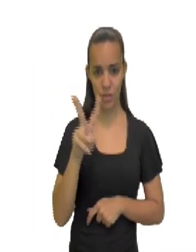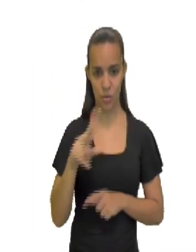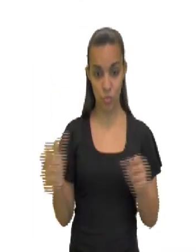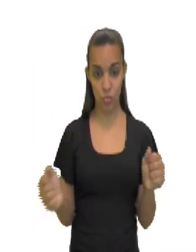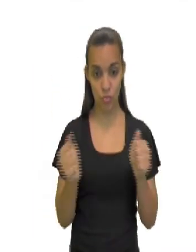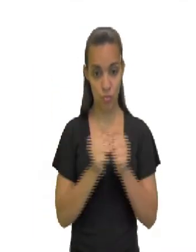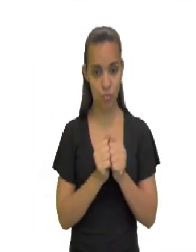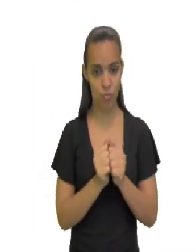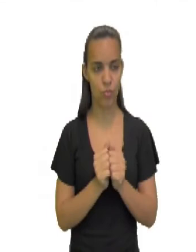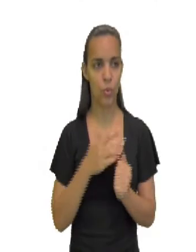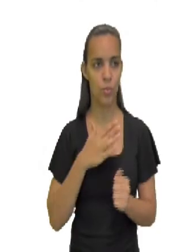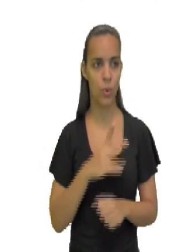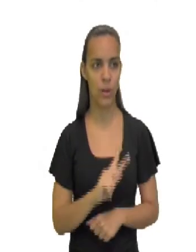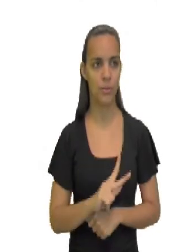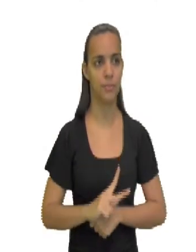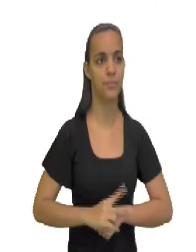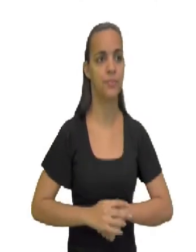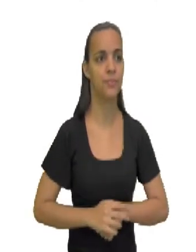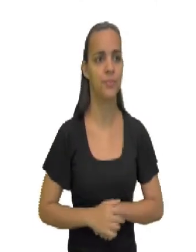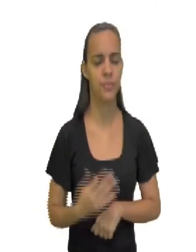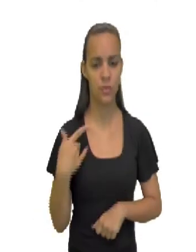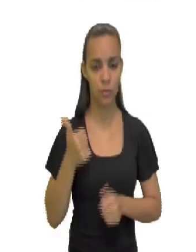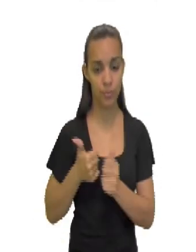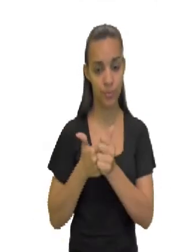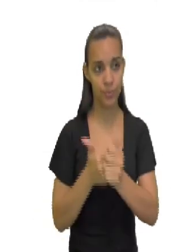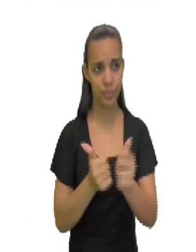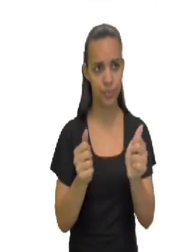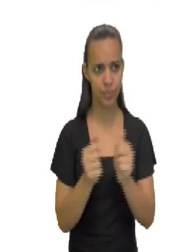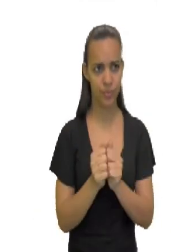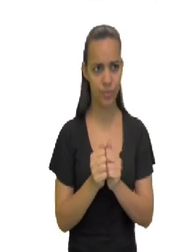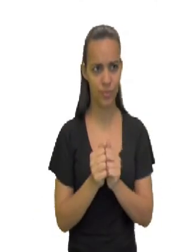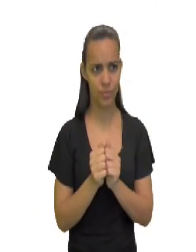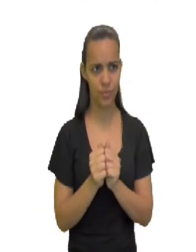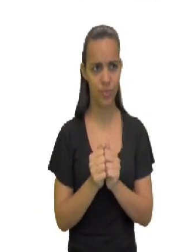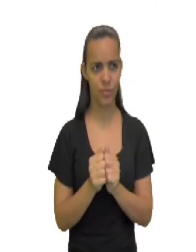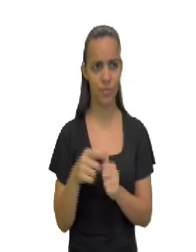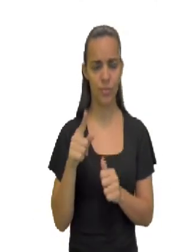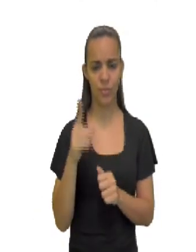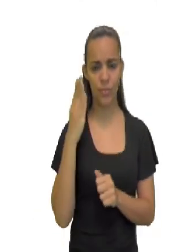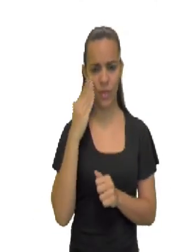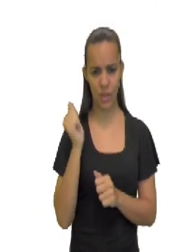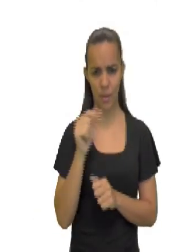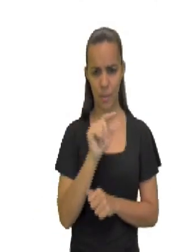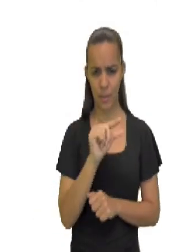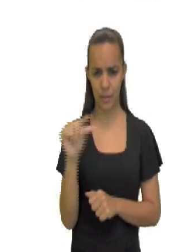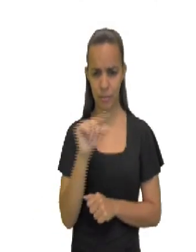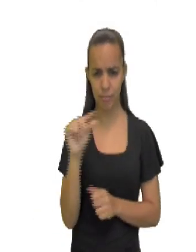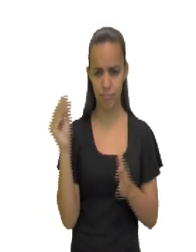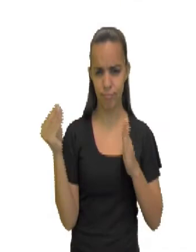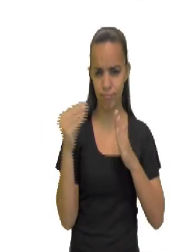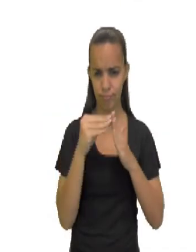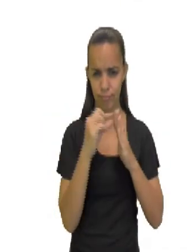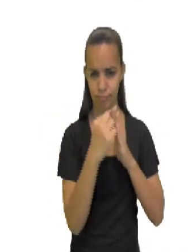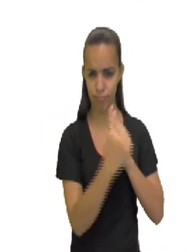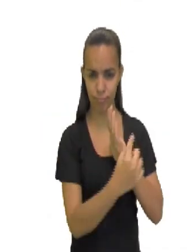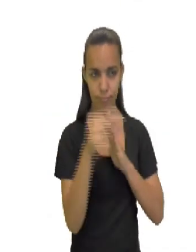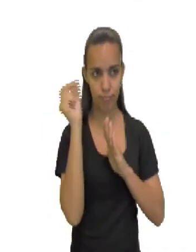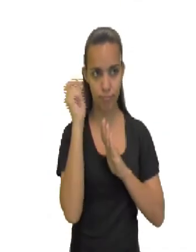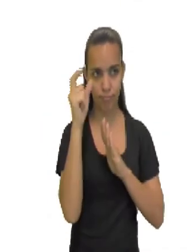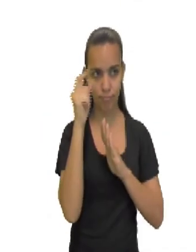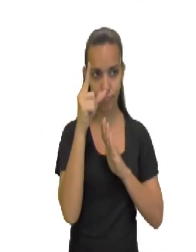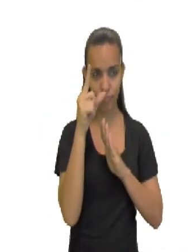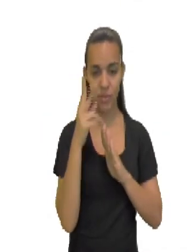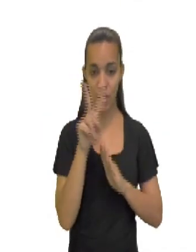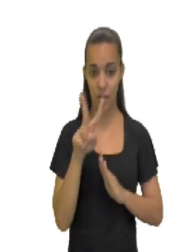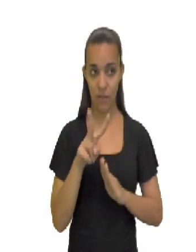comigo, ok? Então você vai acompanhar a leitura e onde estiver aí marcado, sublinhado de azul, você vai ler em